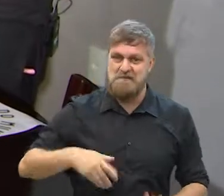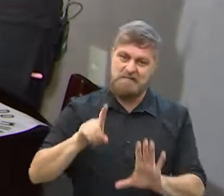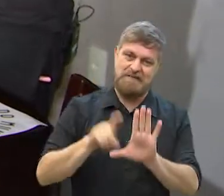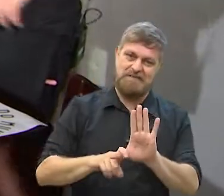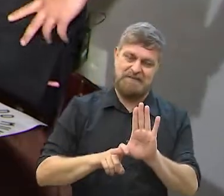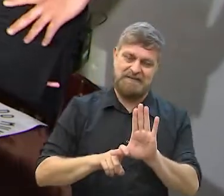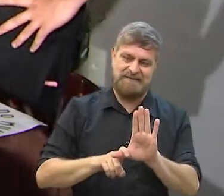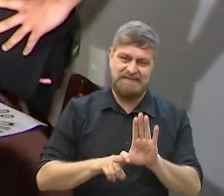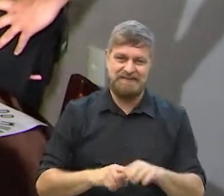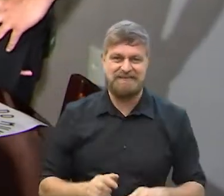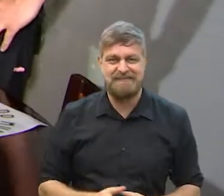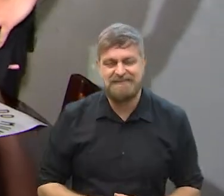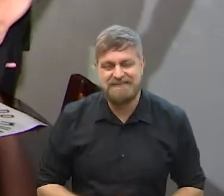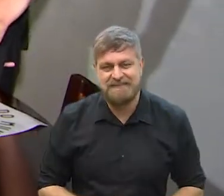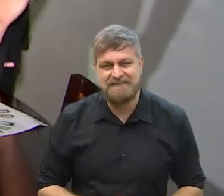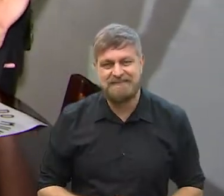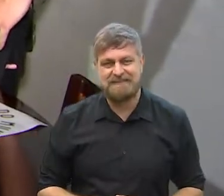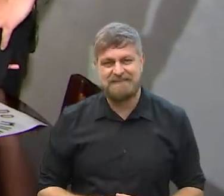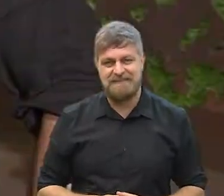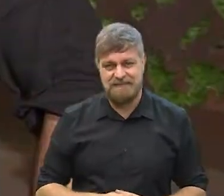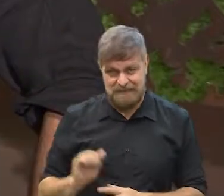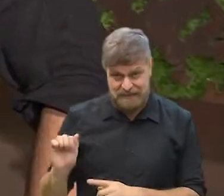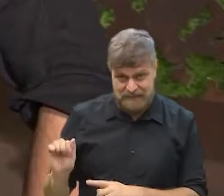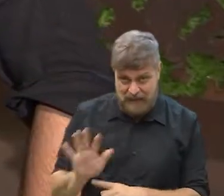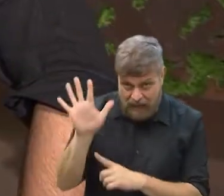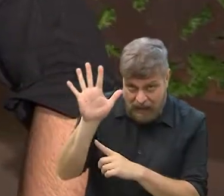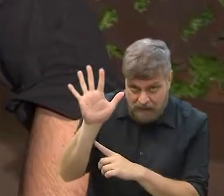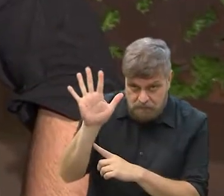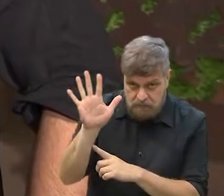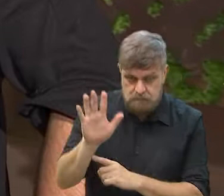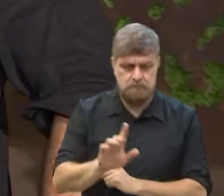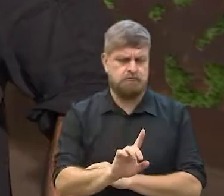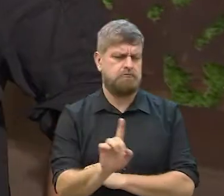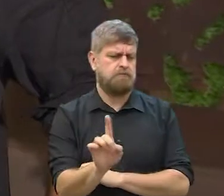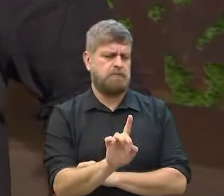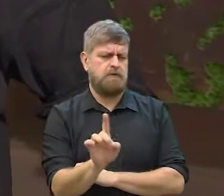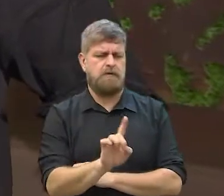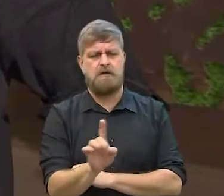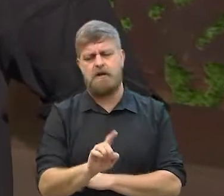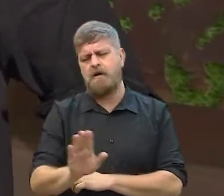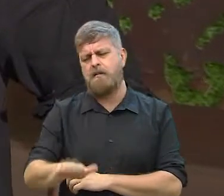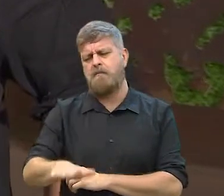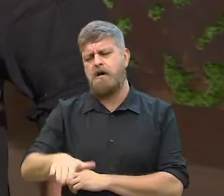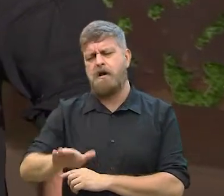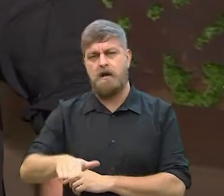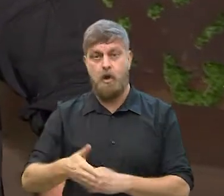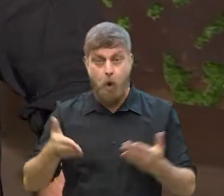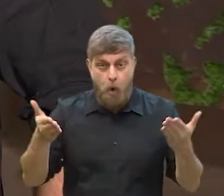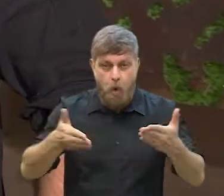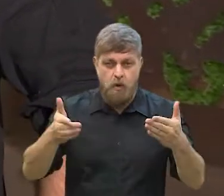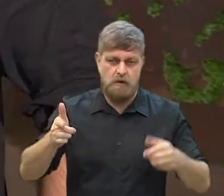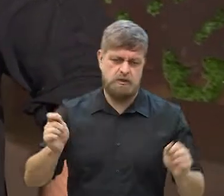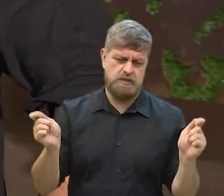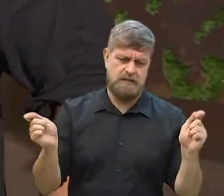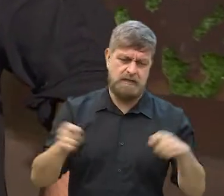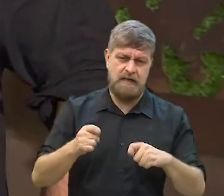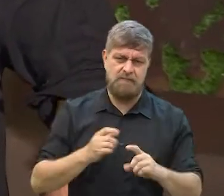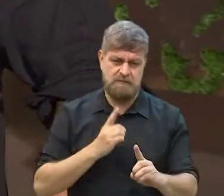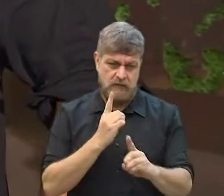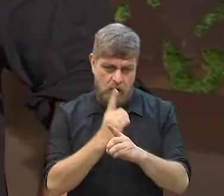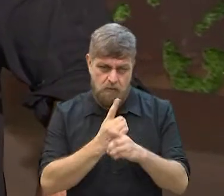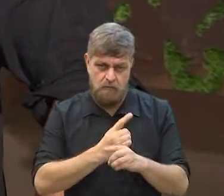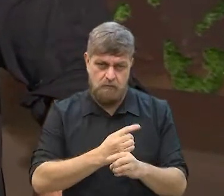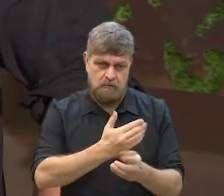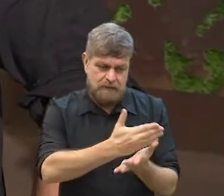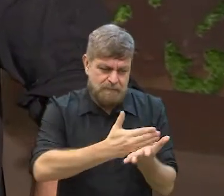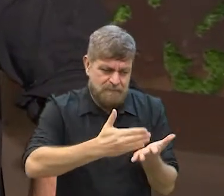Depende da fome da pessoa. E é uma receita cara? Não é uma receita cara. Não. Hoje em dia a gente encontra bons